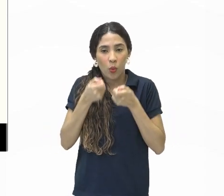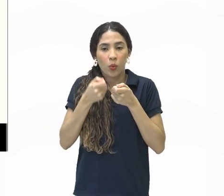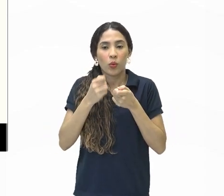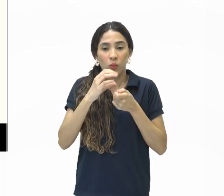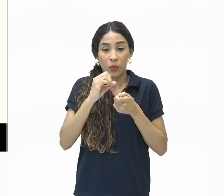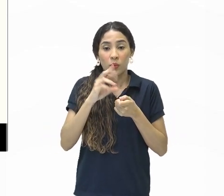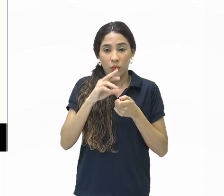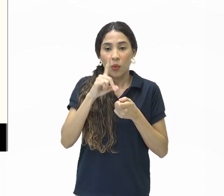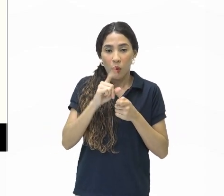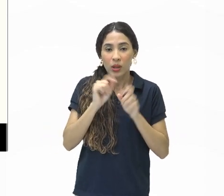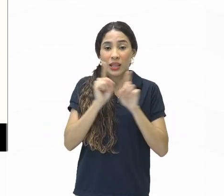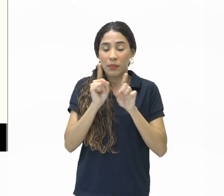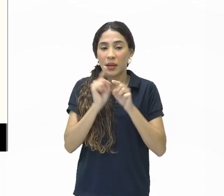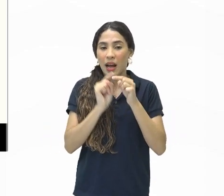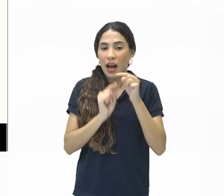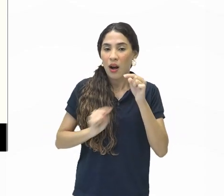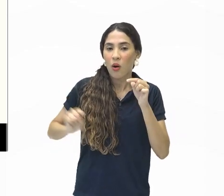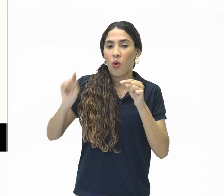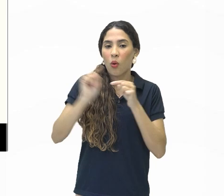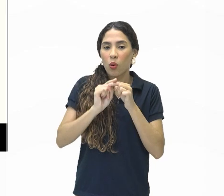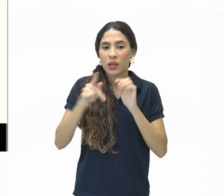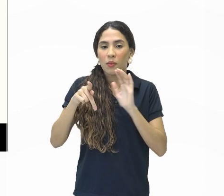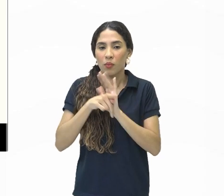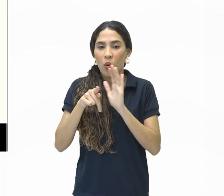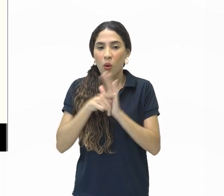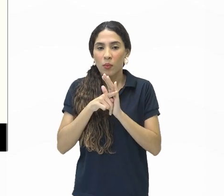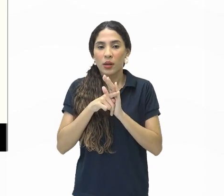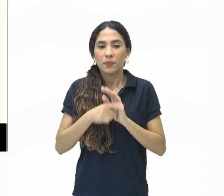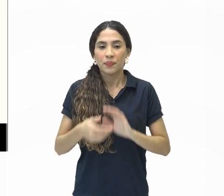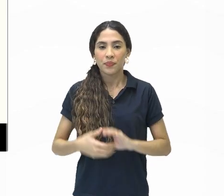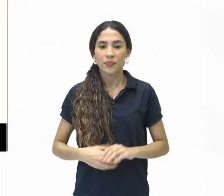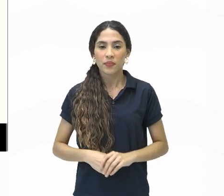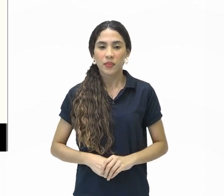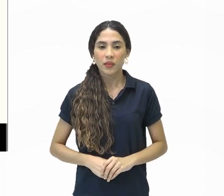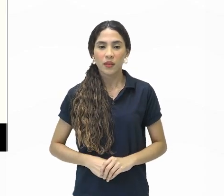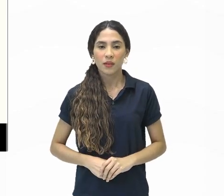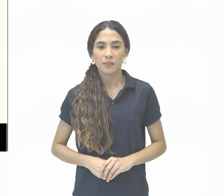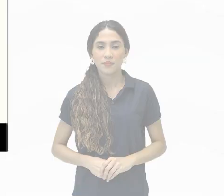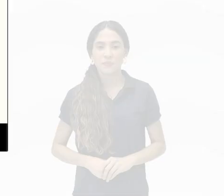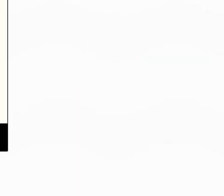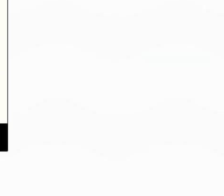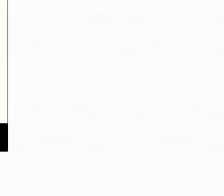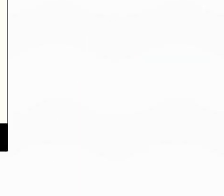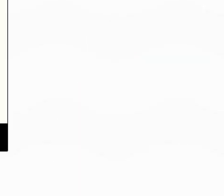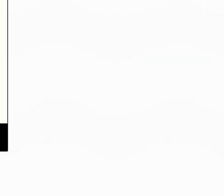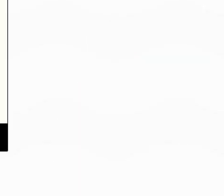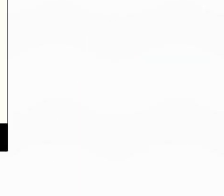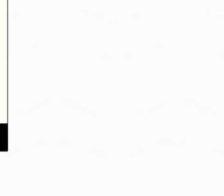própria roda mesmo das charretes, né? Ali para puxar os cavalos. Depois foi evoluindo para o